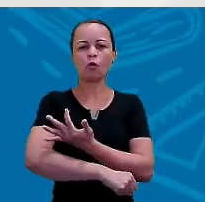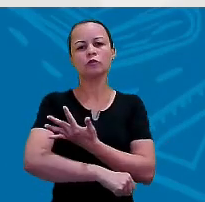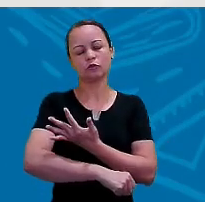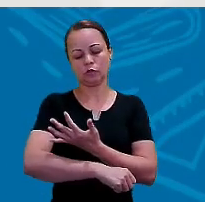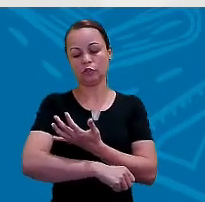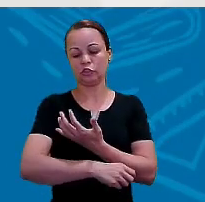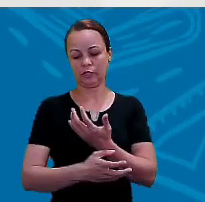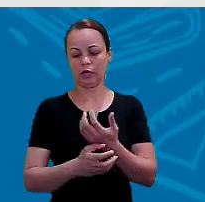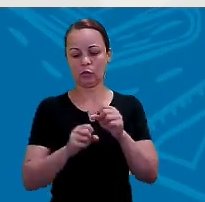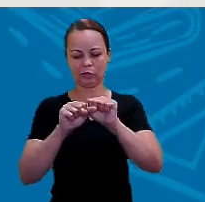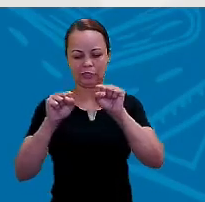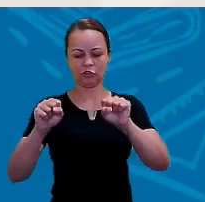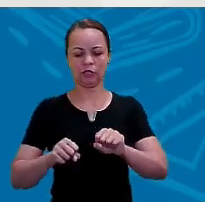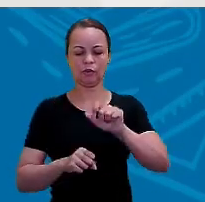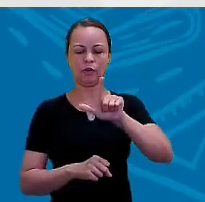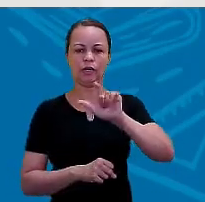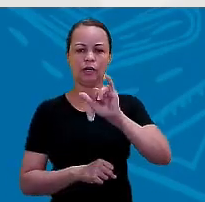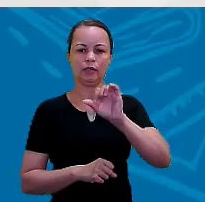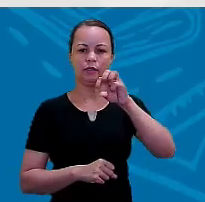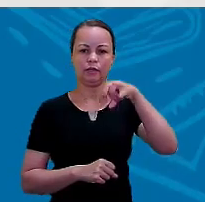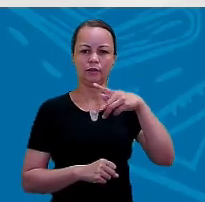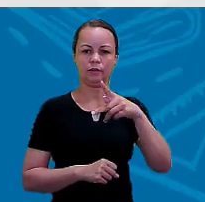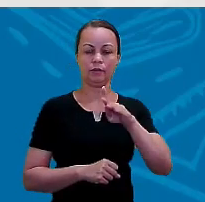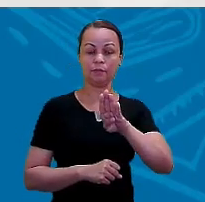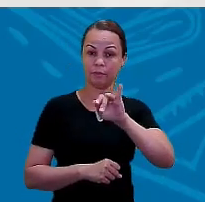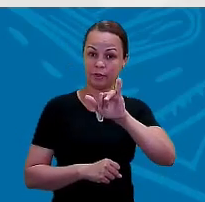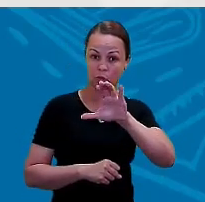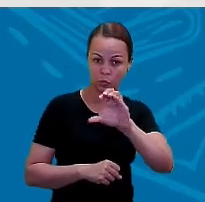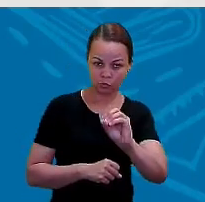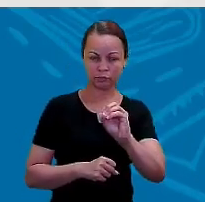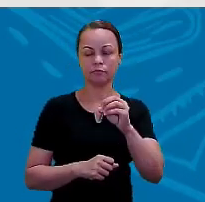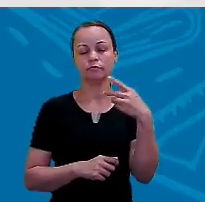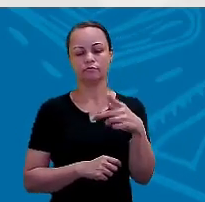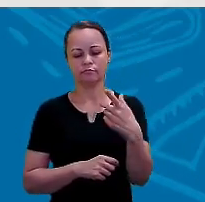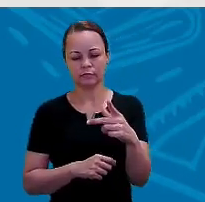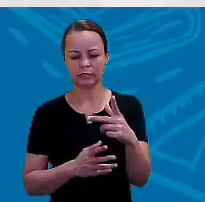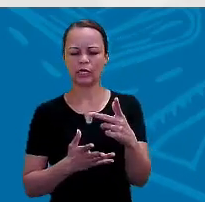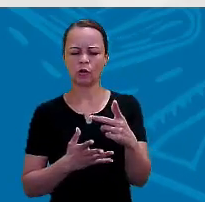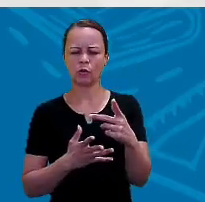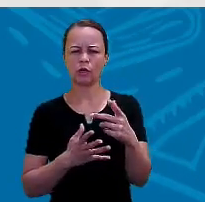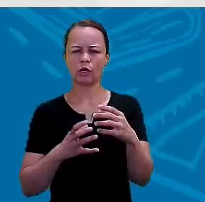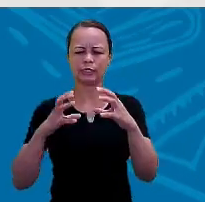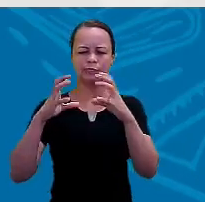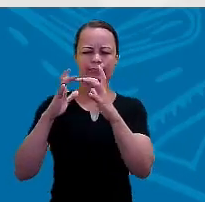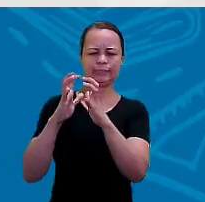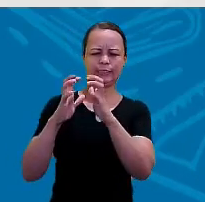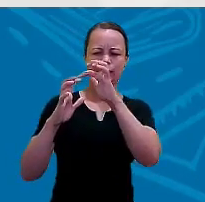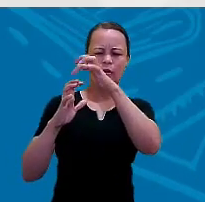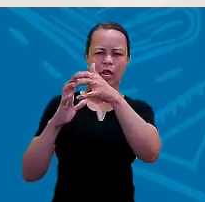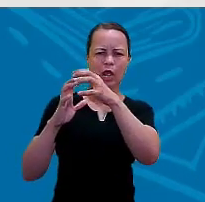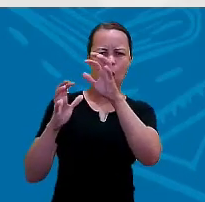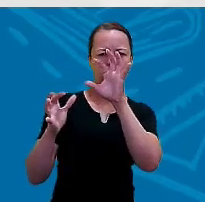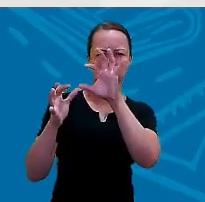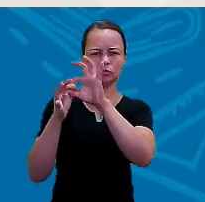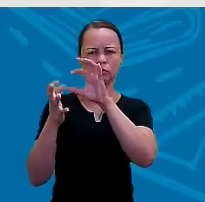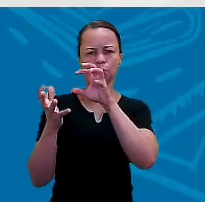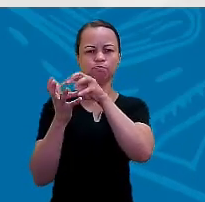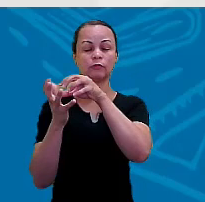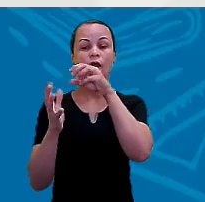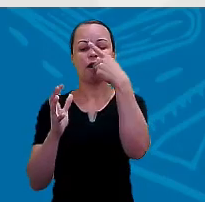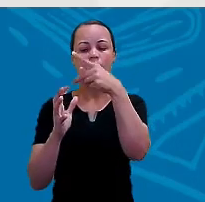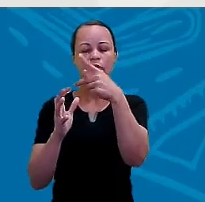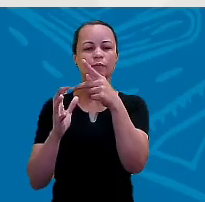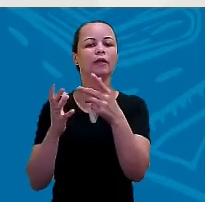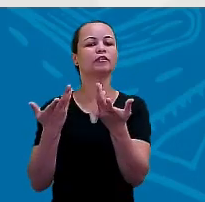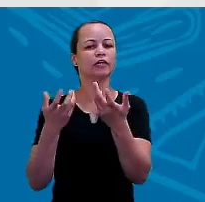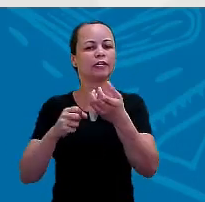informação. Então eu posso dizer que nessa área mais central do nosso cérebro, né, estaria mais ligada